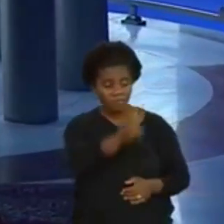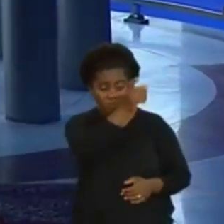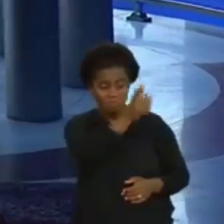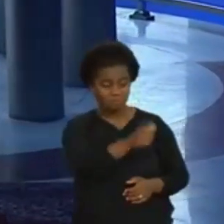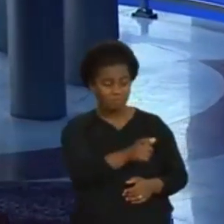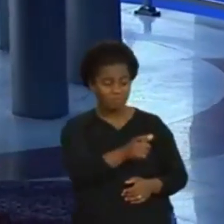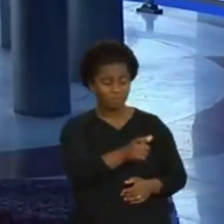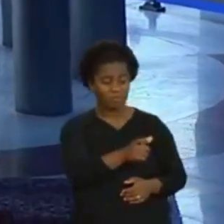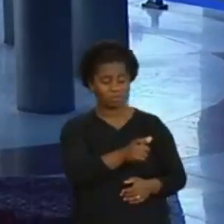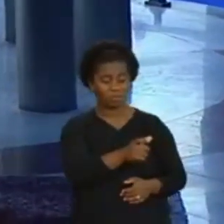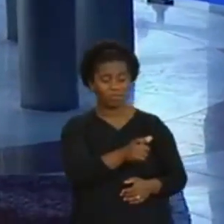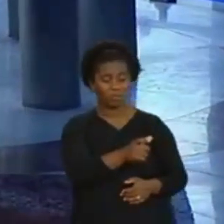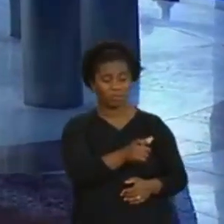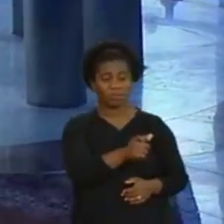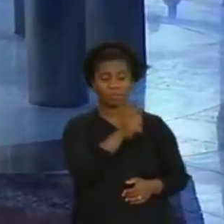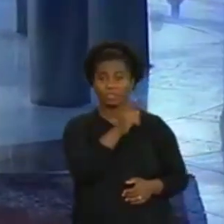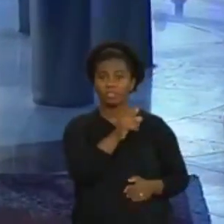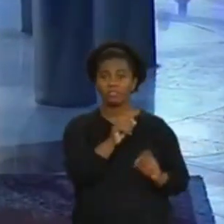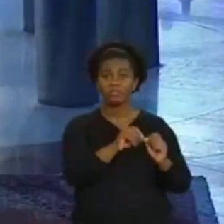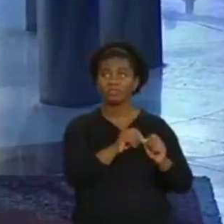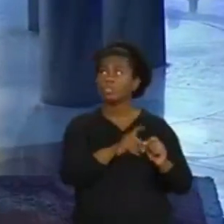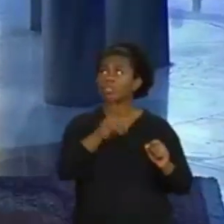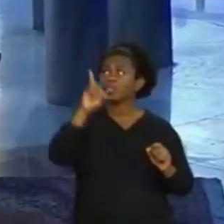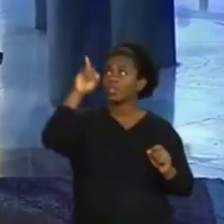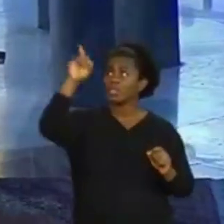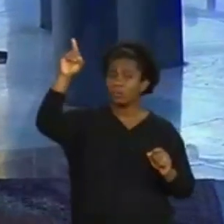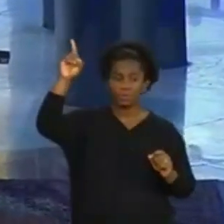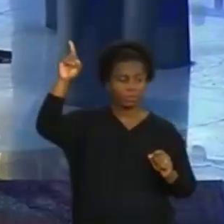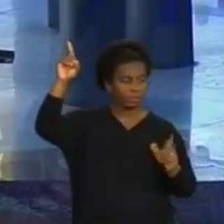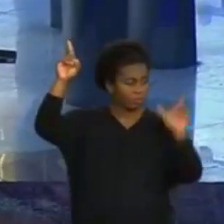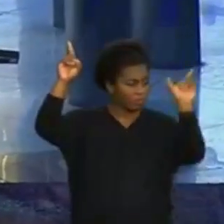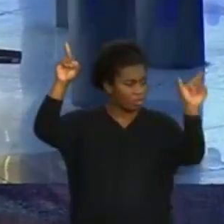que você colocou acima de Deus.